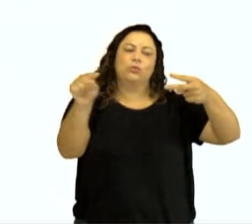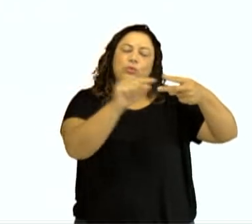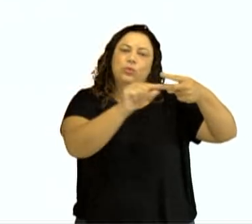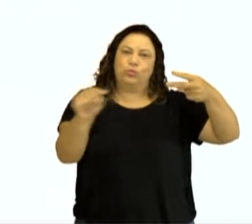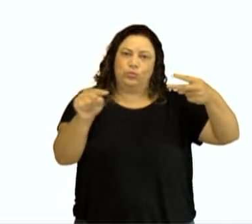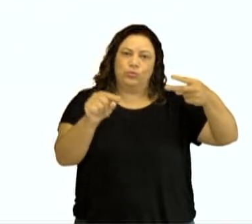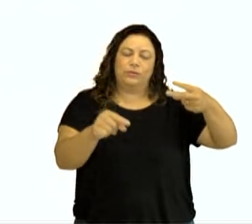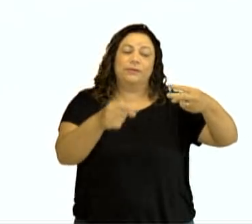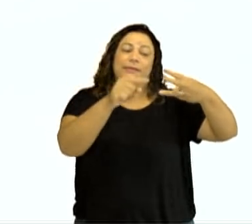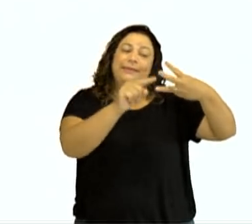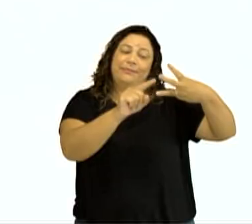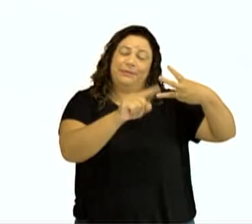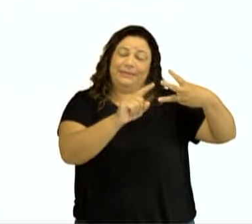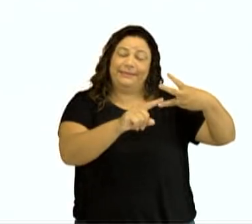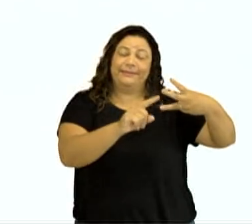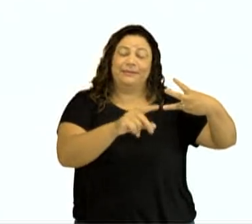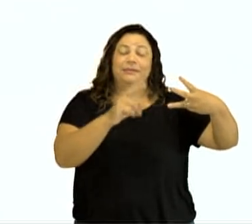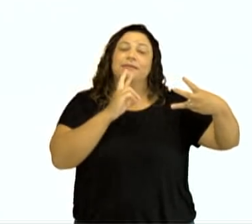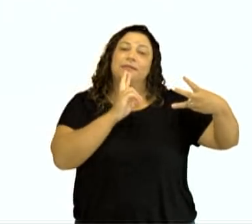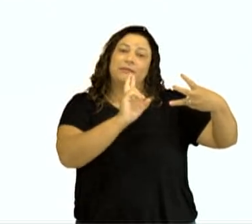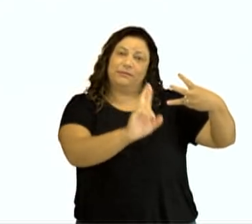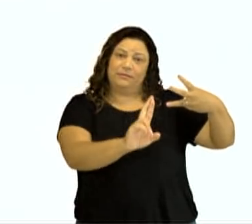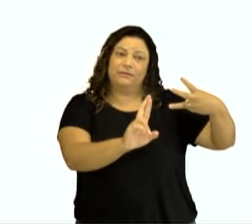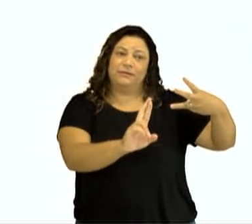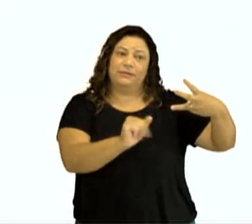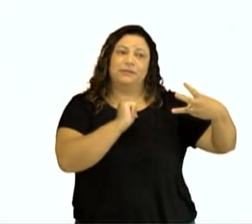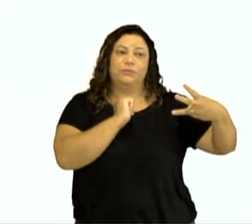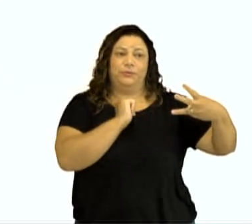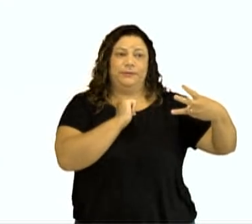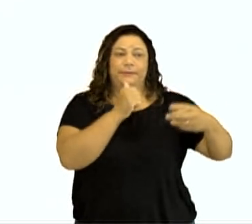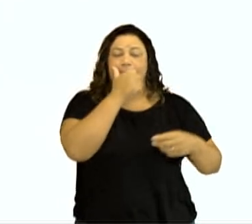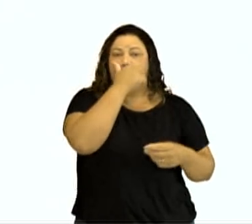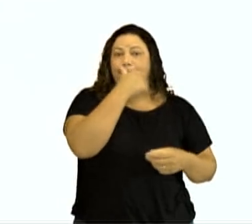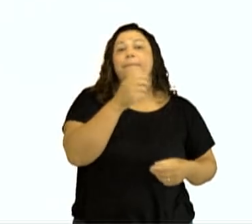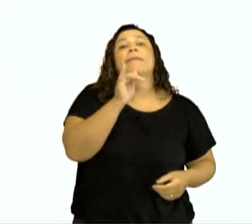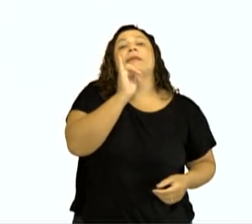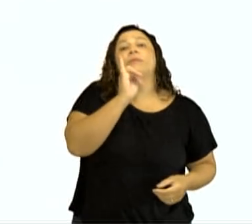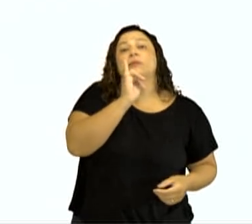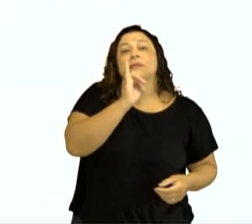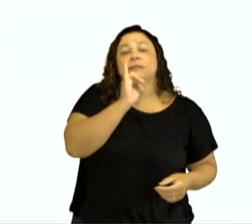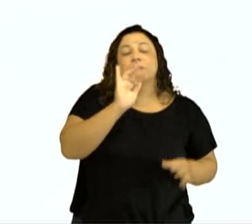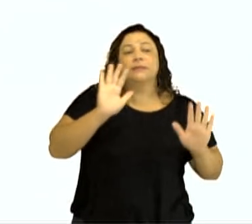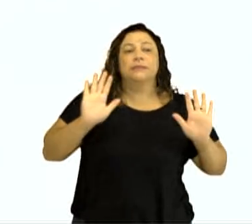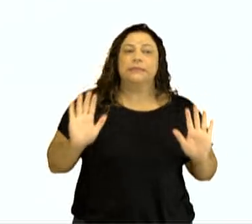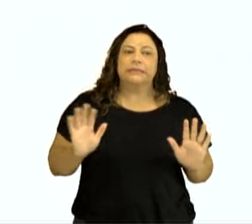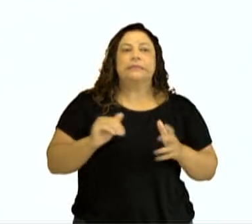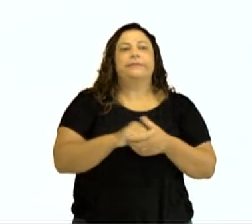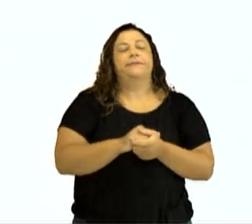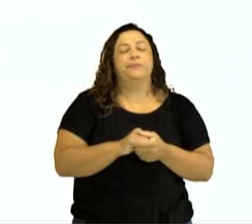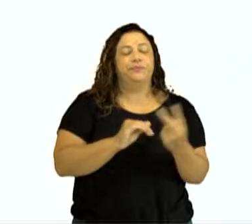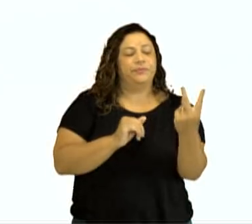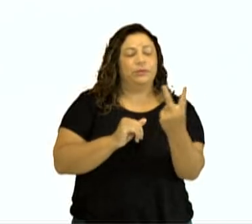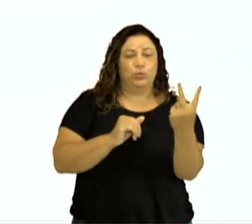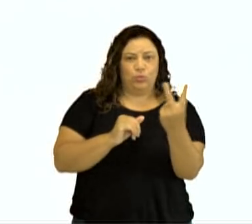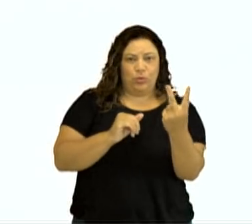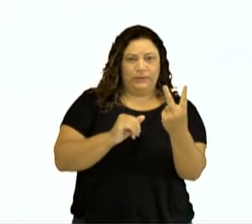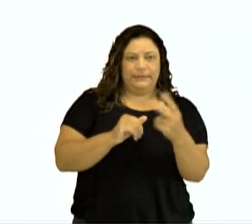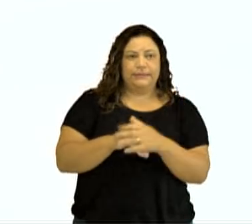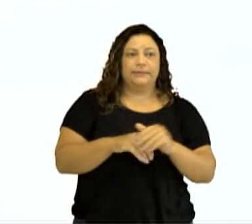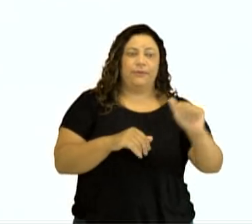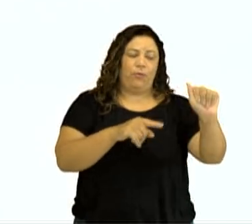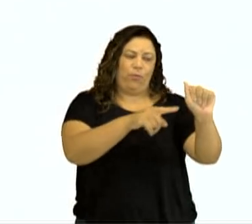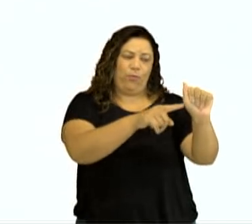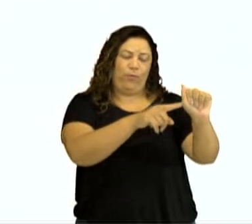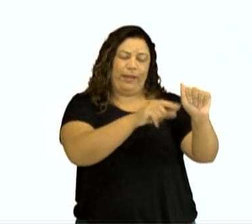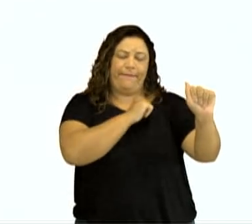o resultado dessa operação de interseção. Por exemplo, suponha que tenhamos dois intervalos. O intervalo A, que